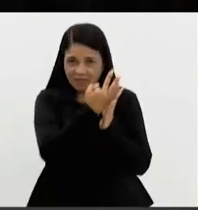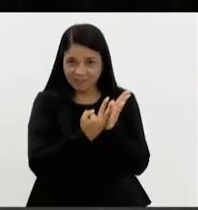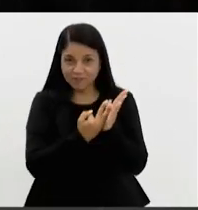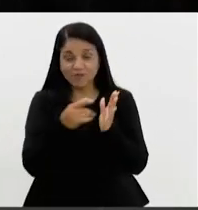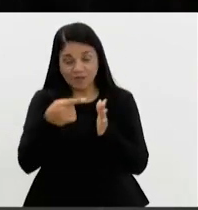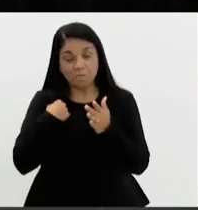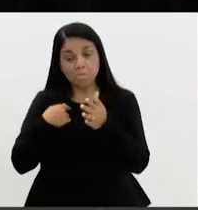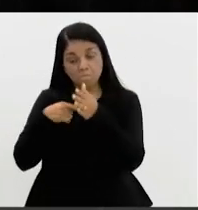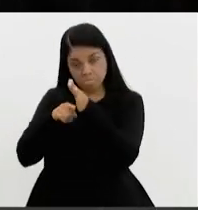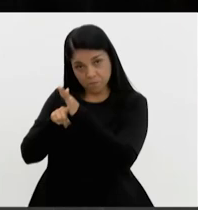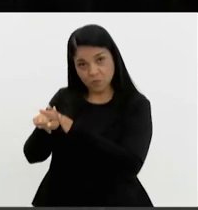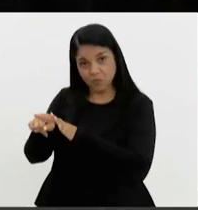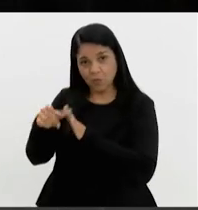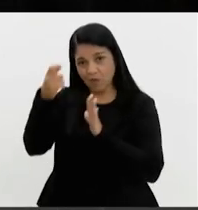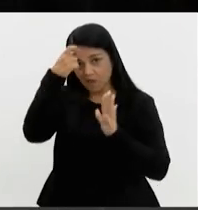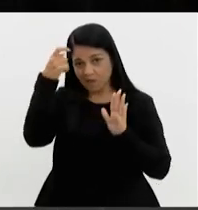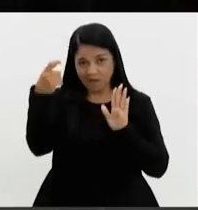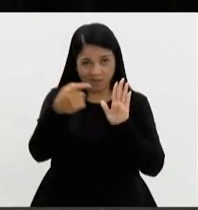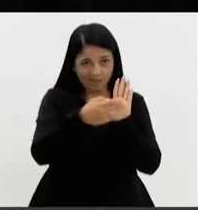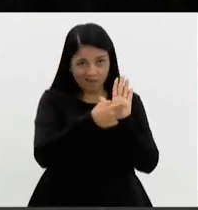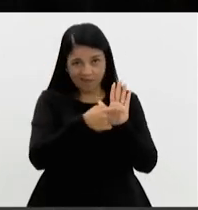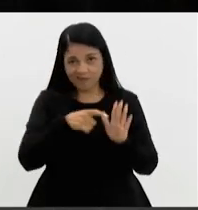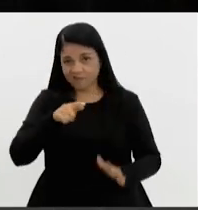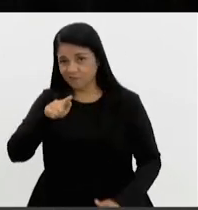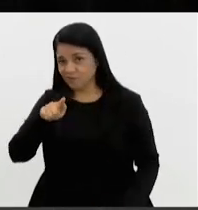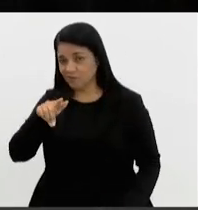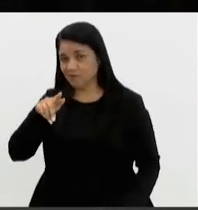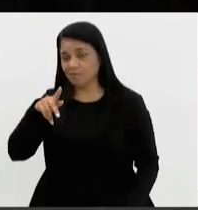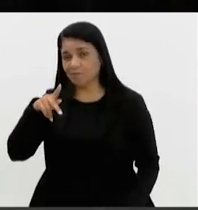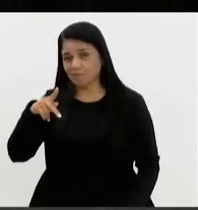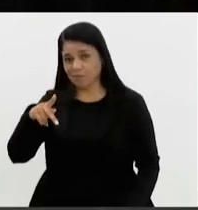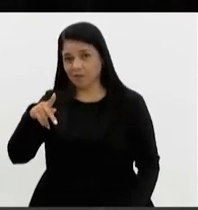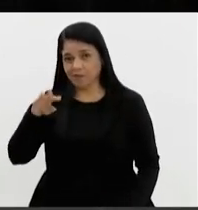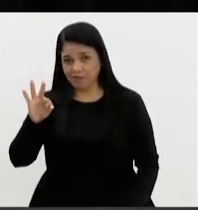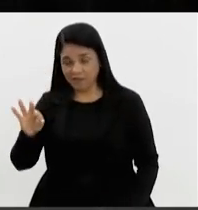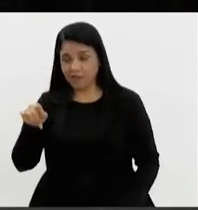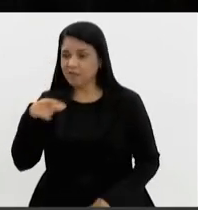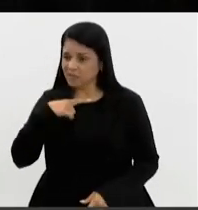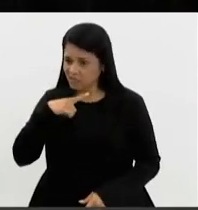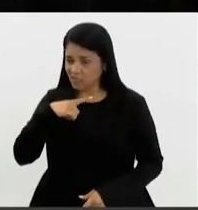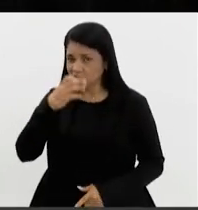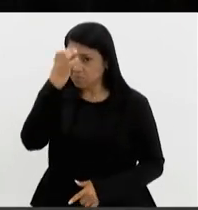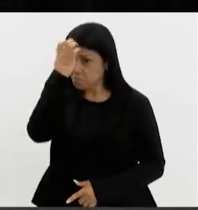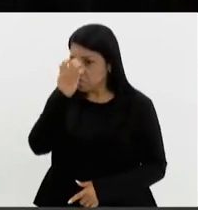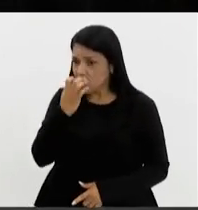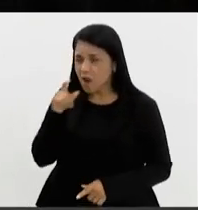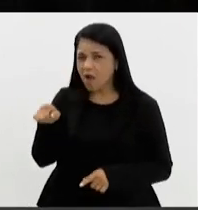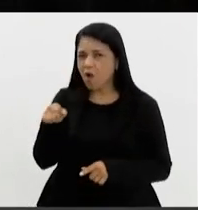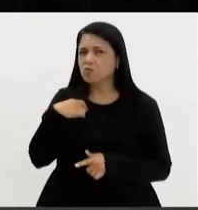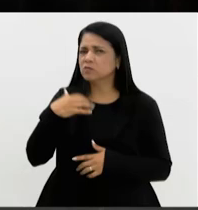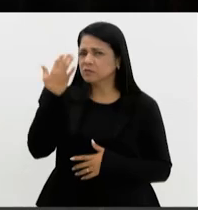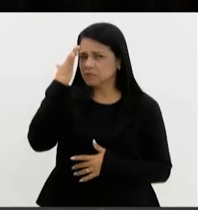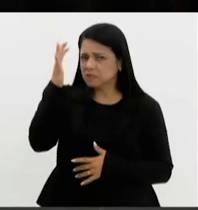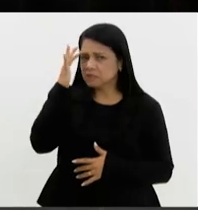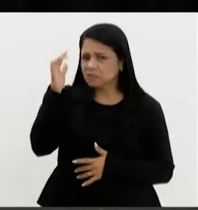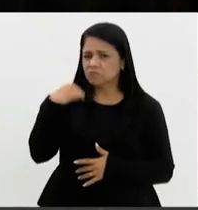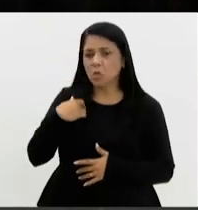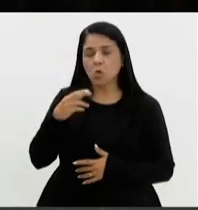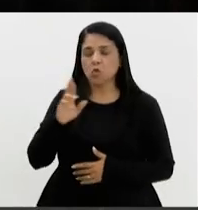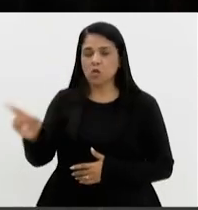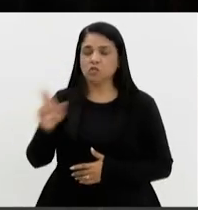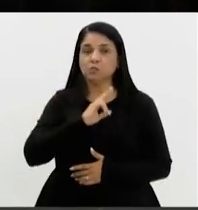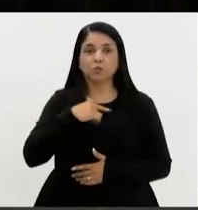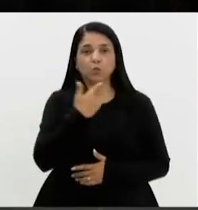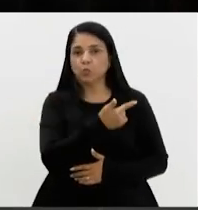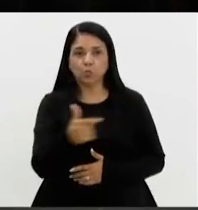perguntado né se ele tinha consciência ou algum tipo de senso de moralidade no que Ele respondeu não eu não tenho ou